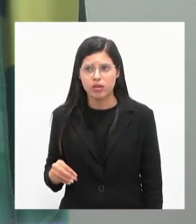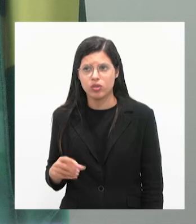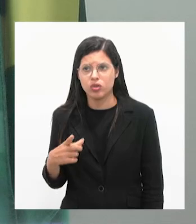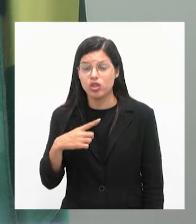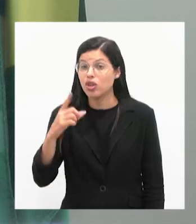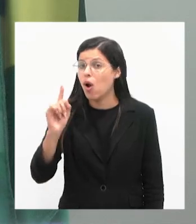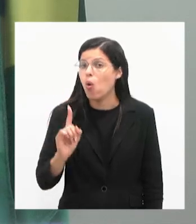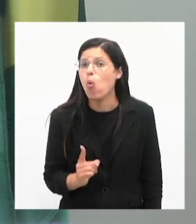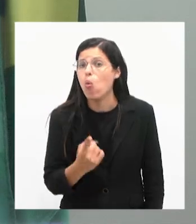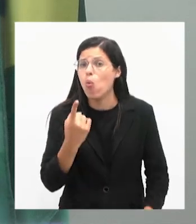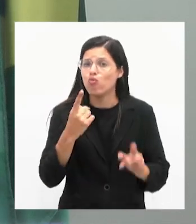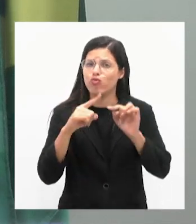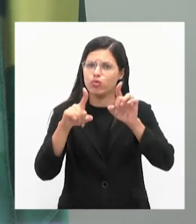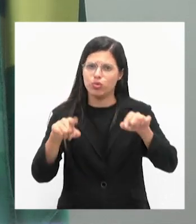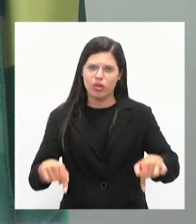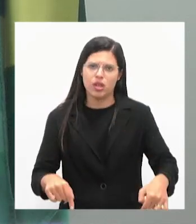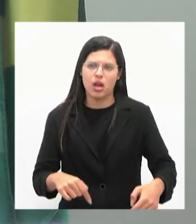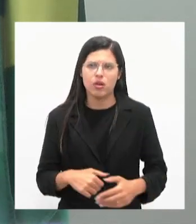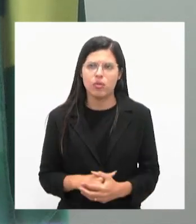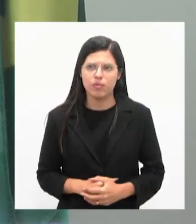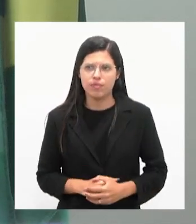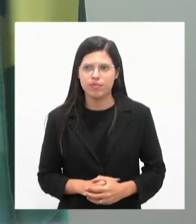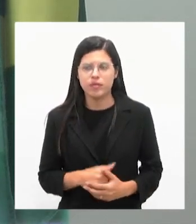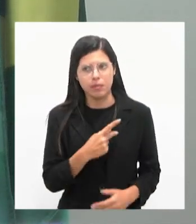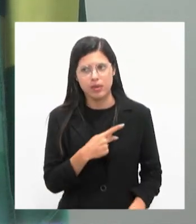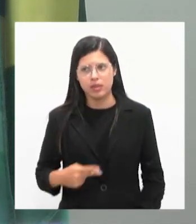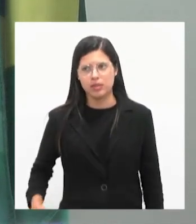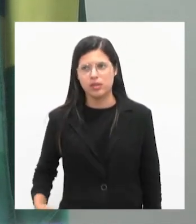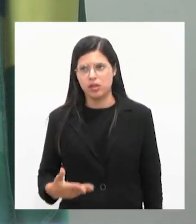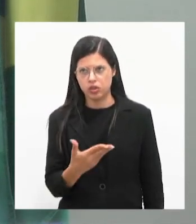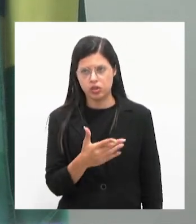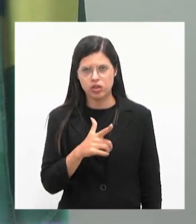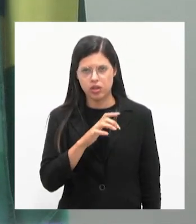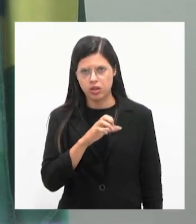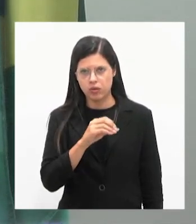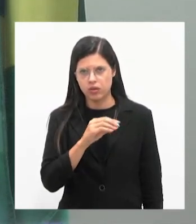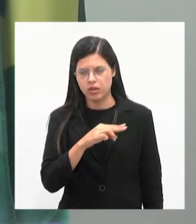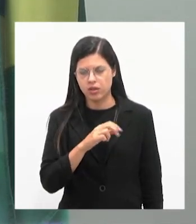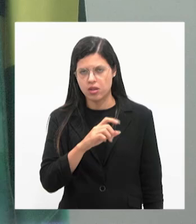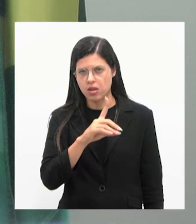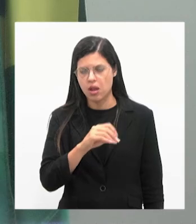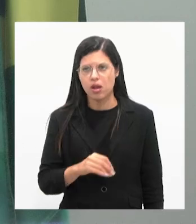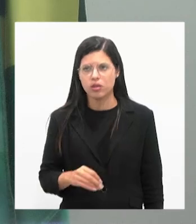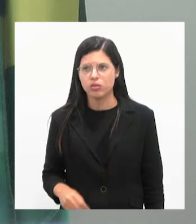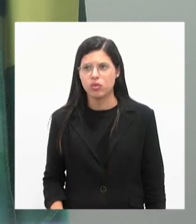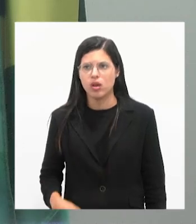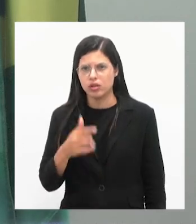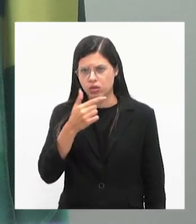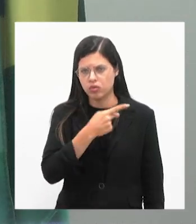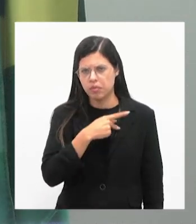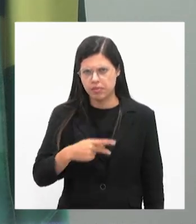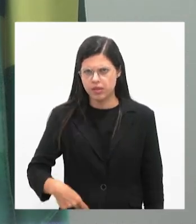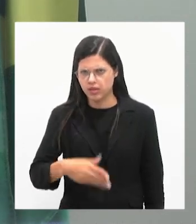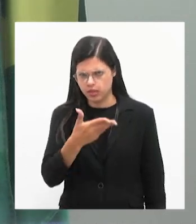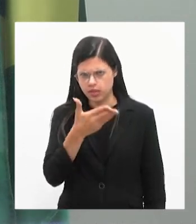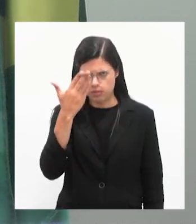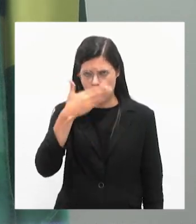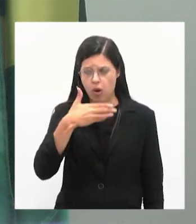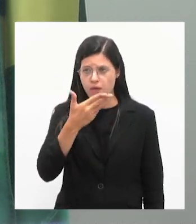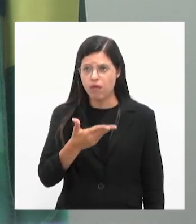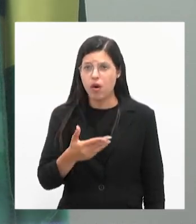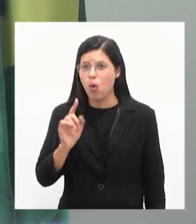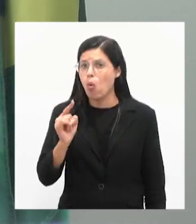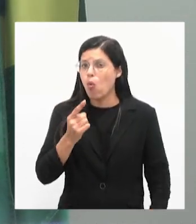um funcionário, coronel e presidente o Leonardo, um funcionário, a vice-presidente é prova viva disso, um funcionário para atender mais